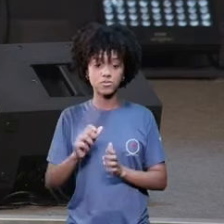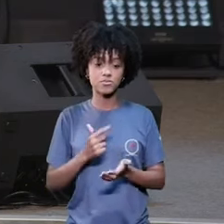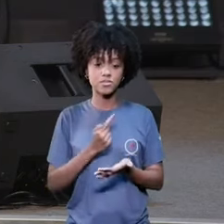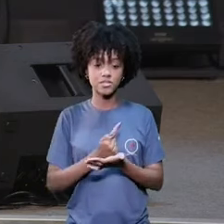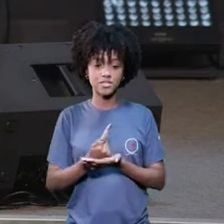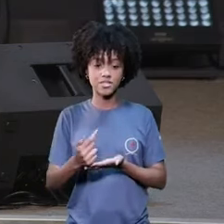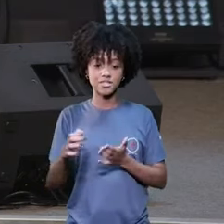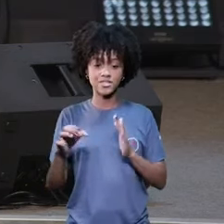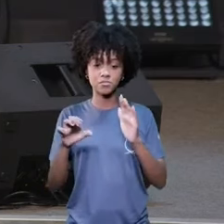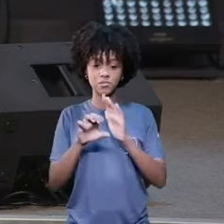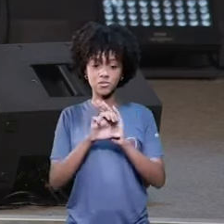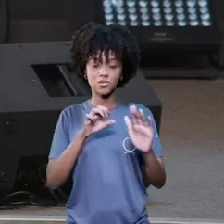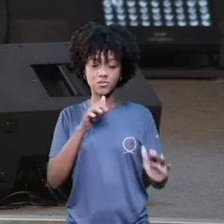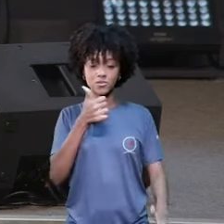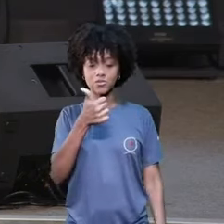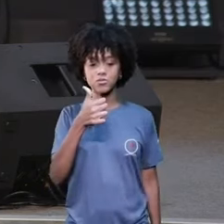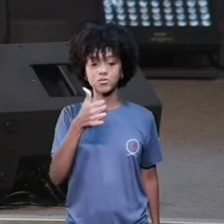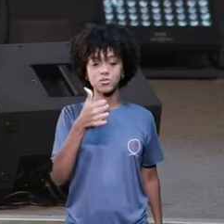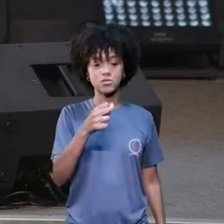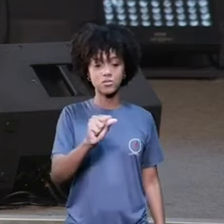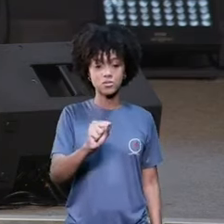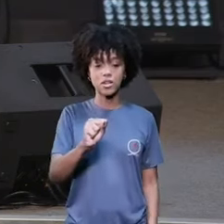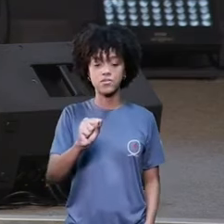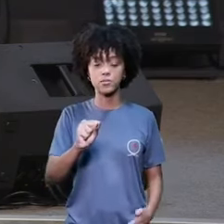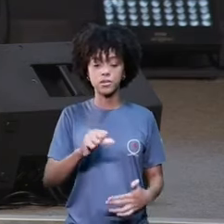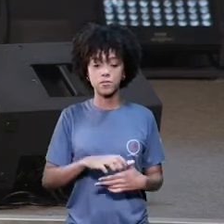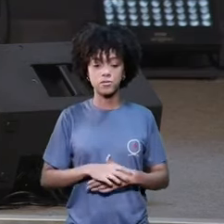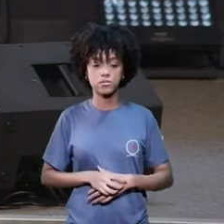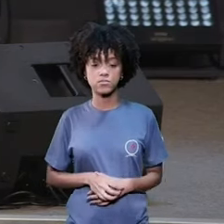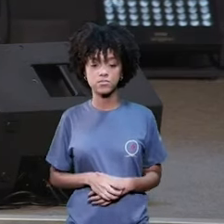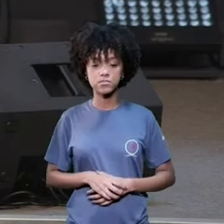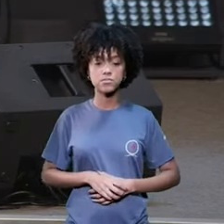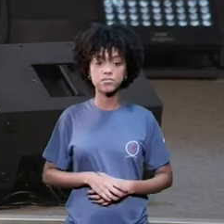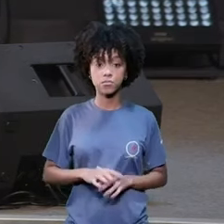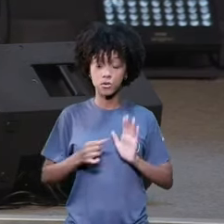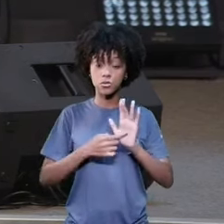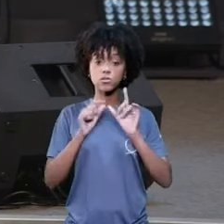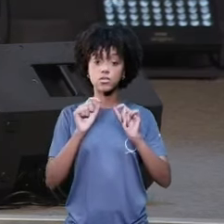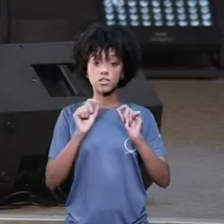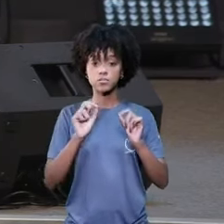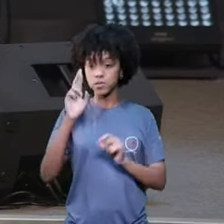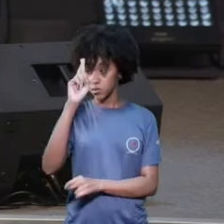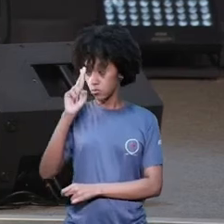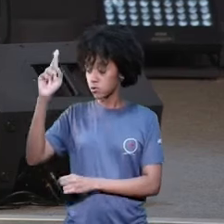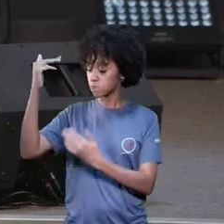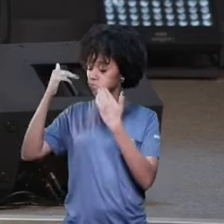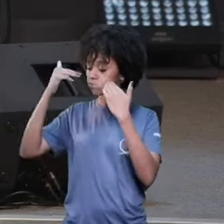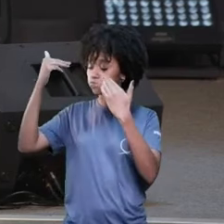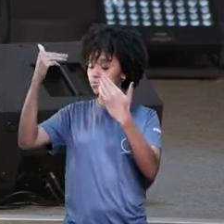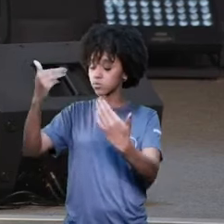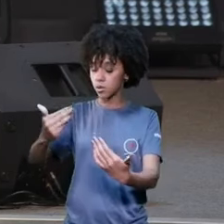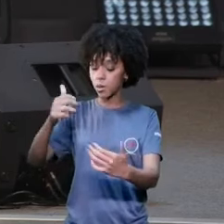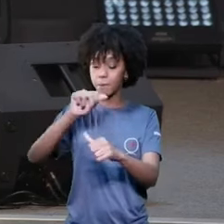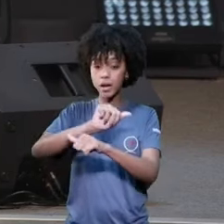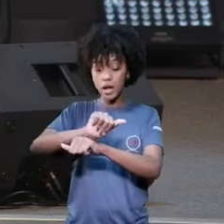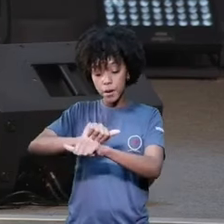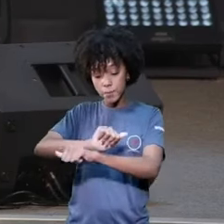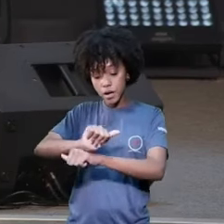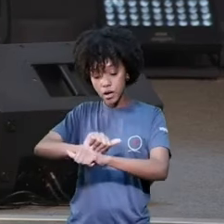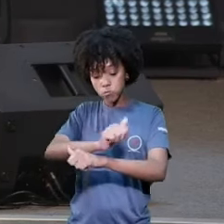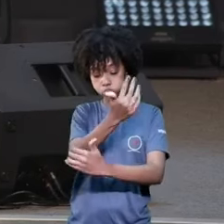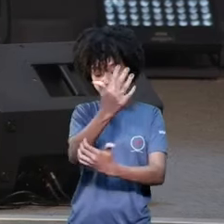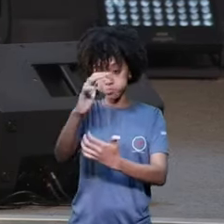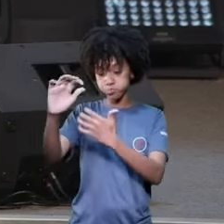Gênesis capítulo de número 18 diz assim: O Senhor apareceu para Abraão nos carvalhais de Manre, quando estava